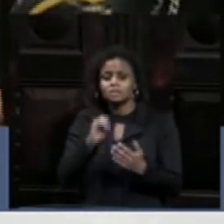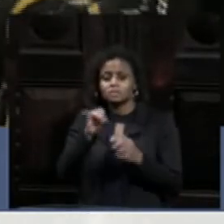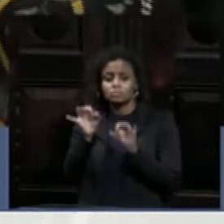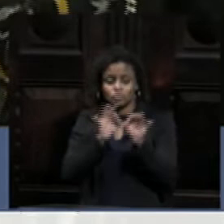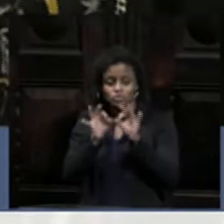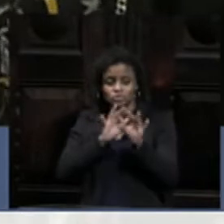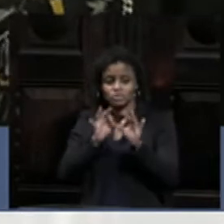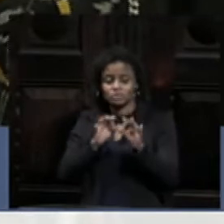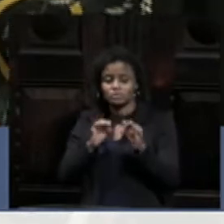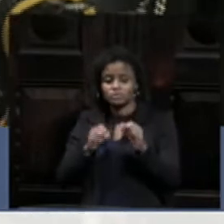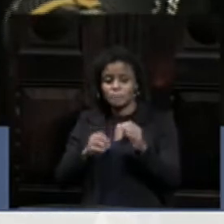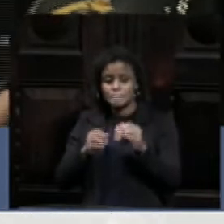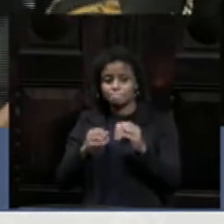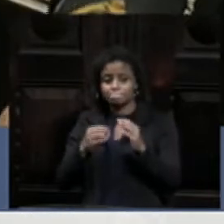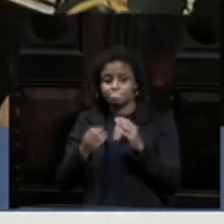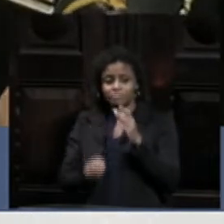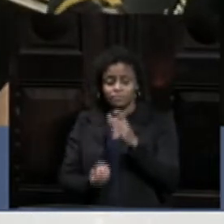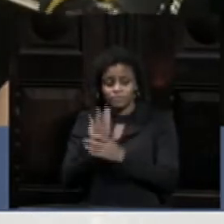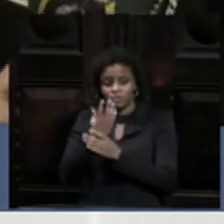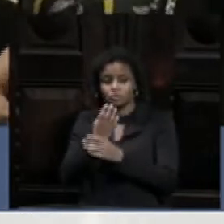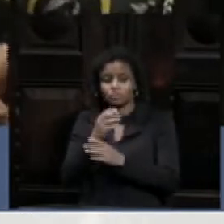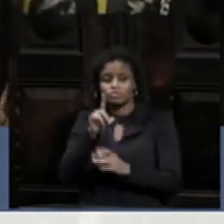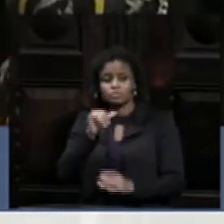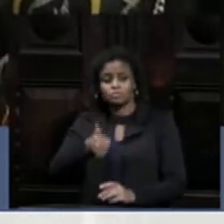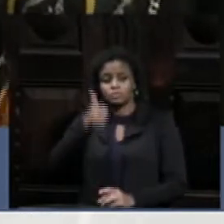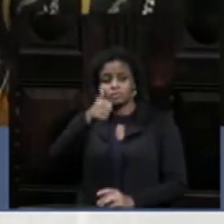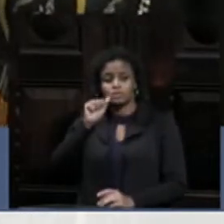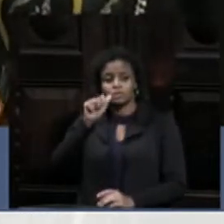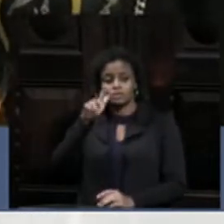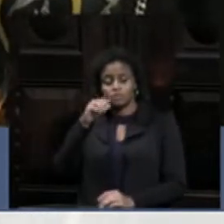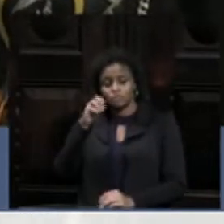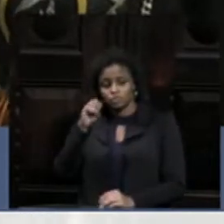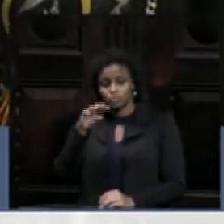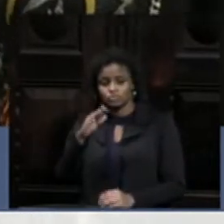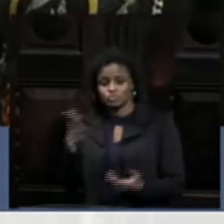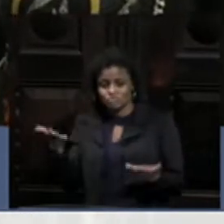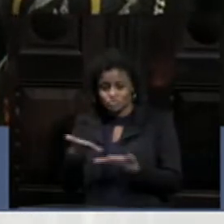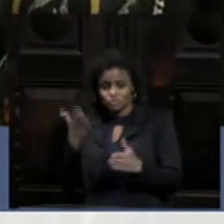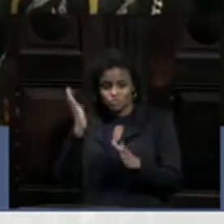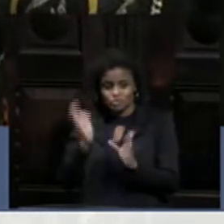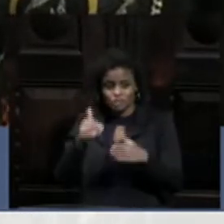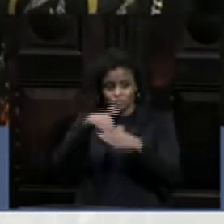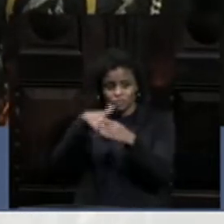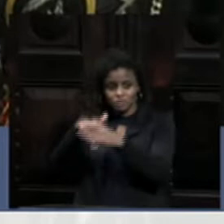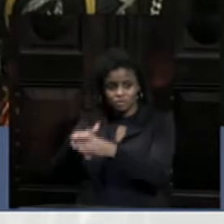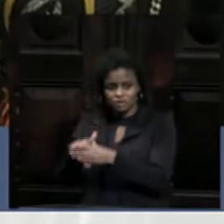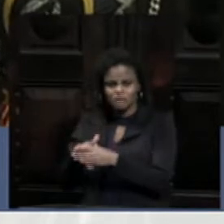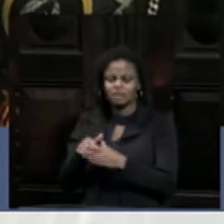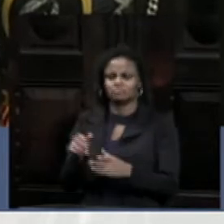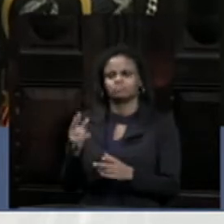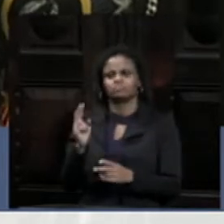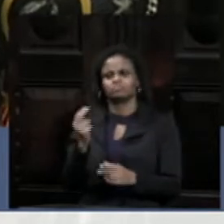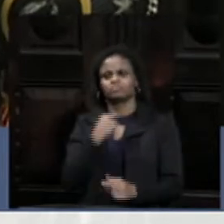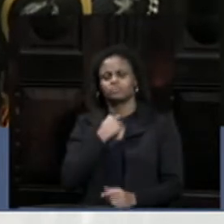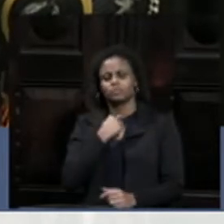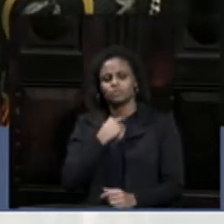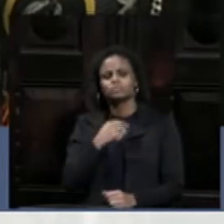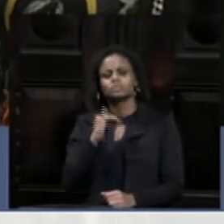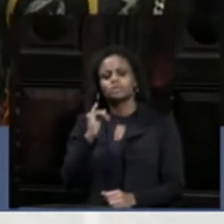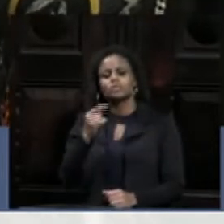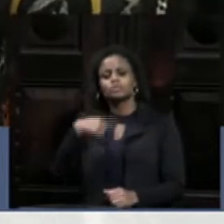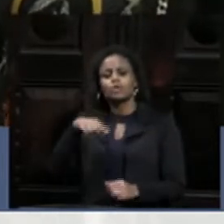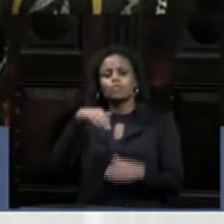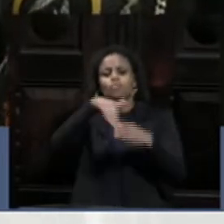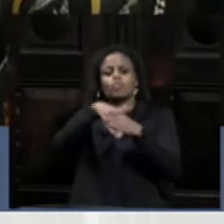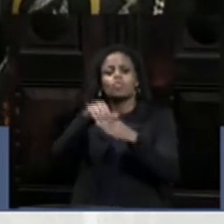dia 1º, vindo a pauta agora, sendo autorizativo, tem razão, essa crítica é pertinente. Então a gente está votando pela abstenção, entendendo que esse é um tema que a